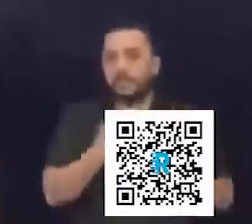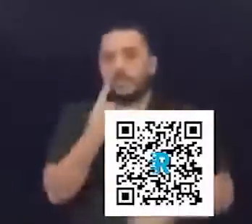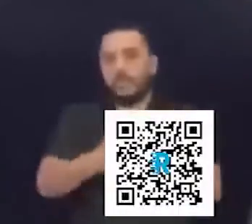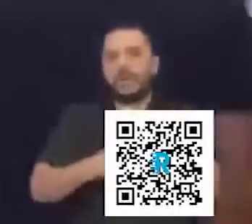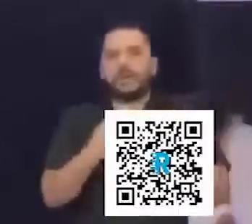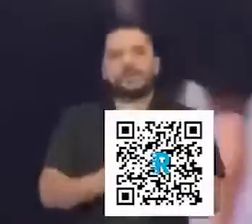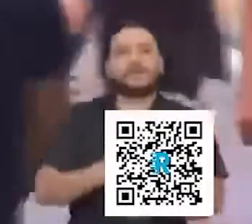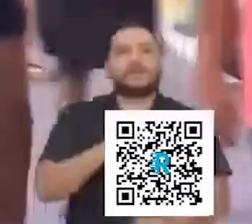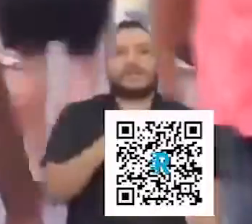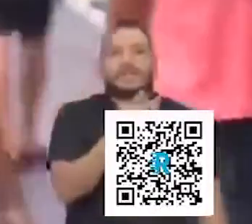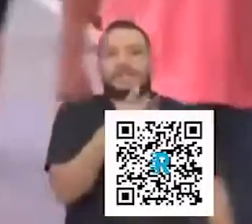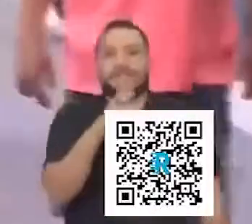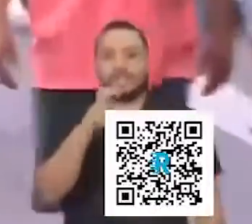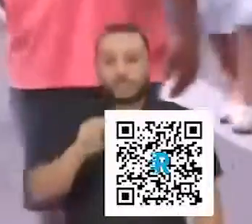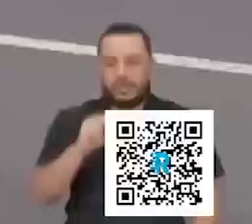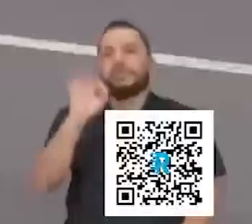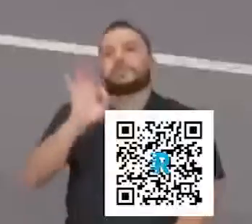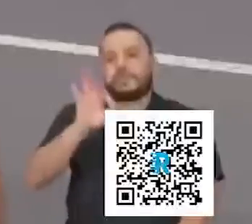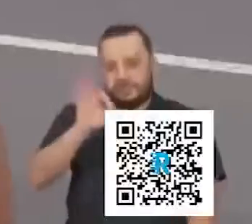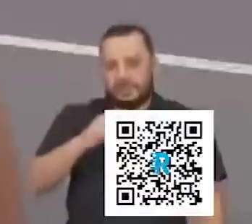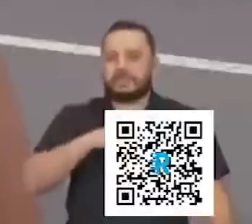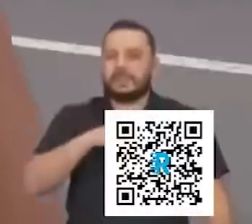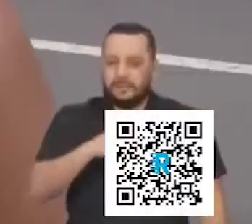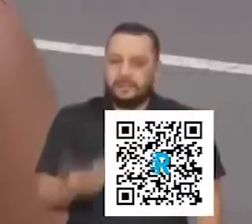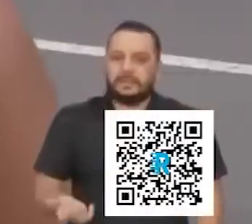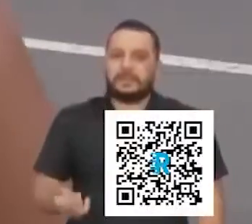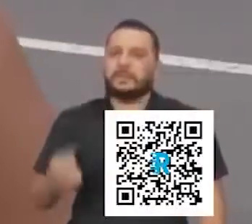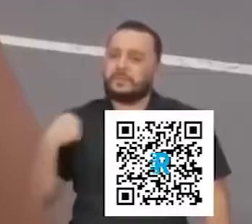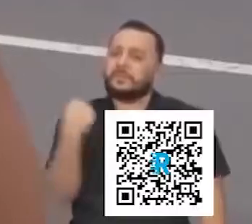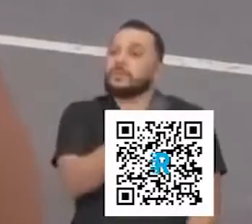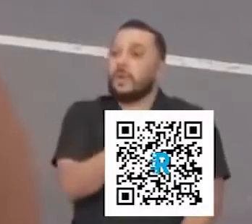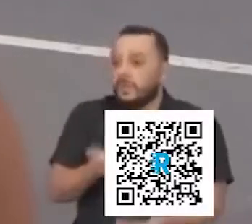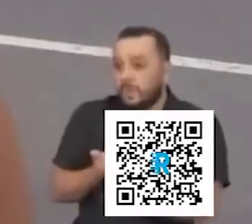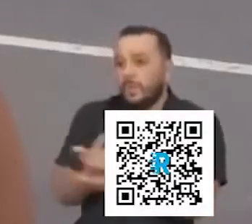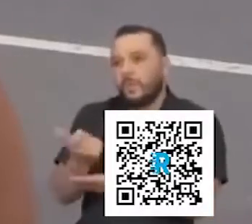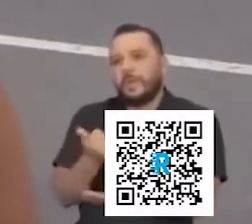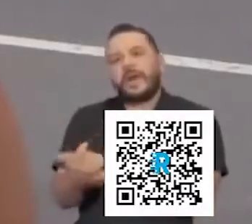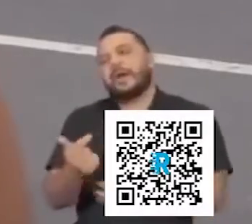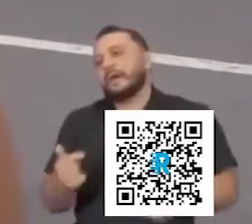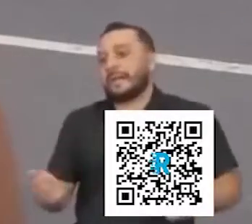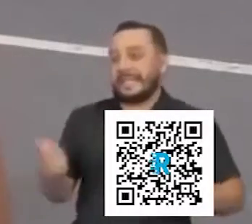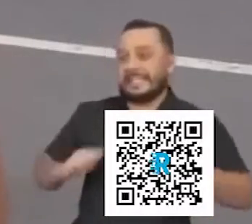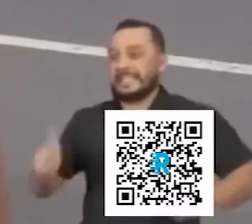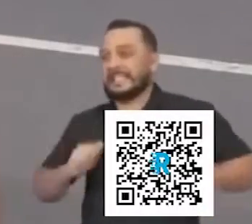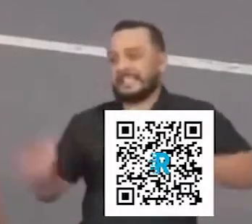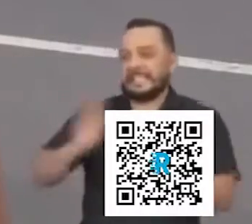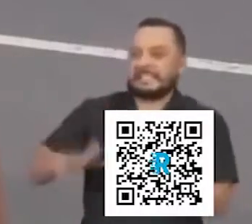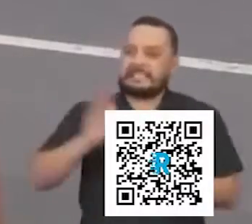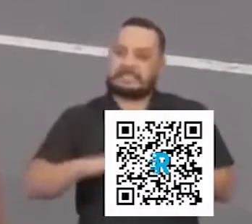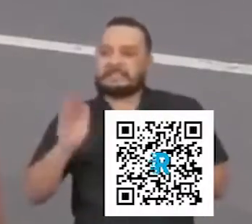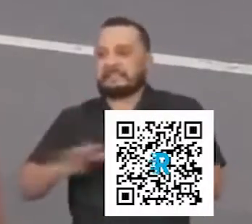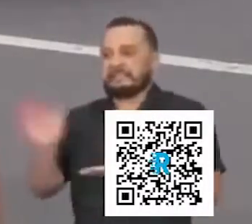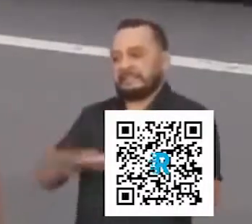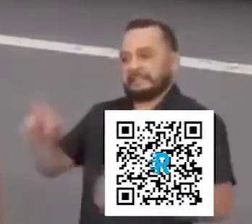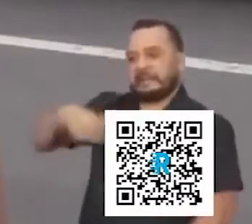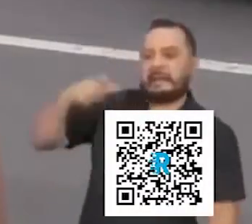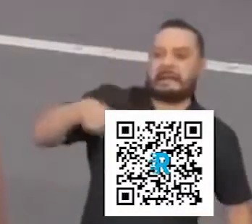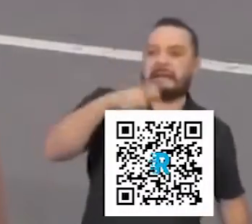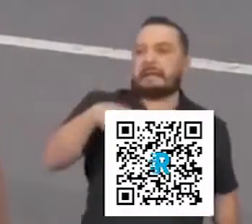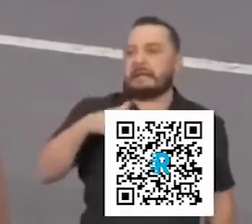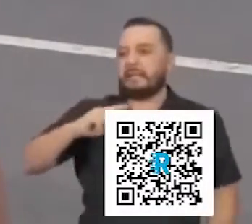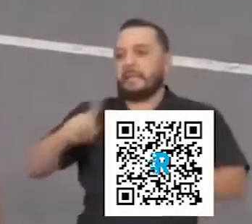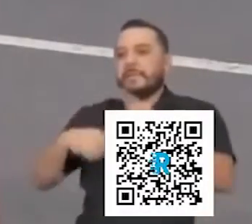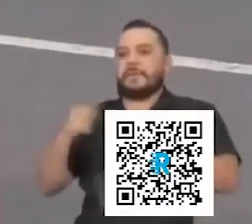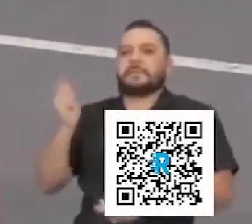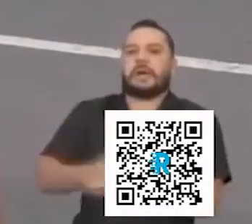a 350%. A gente, na hora de comprar, a gente vai empolgado, né? A gente compra, compra, compra e na hora de